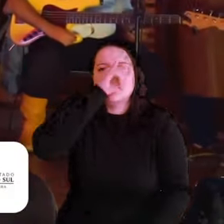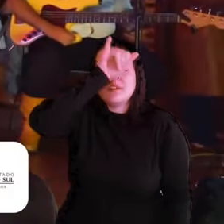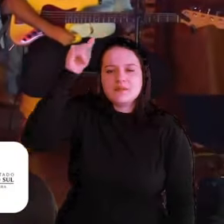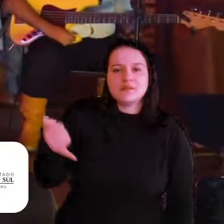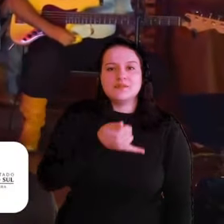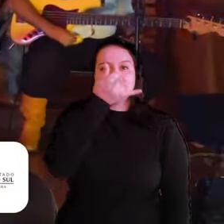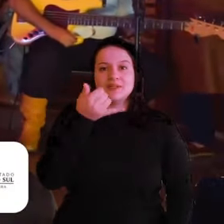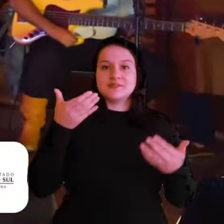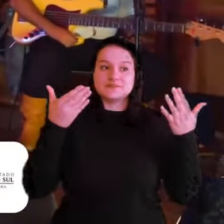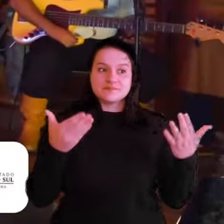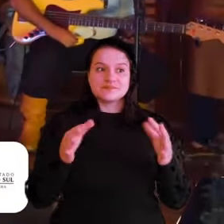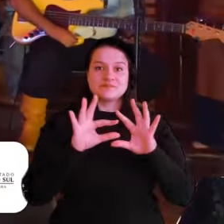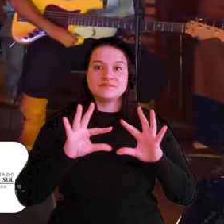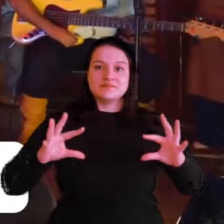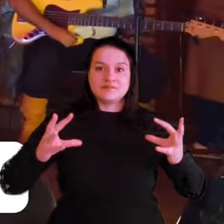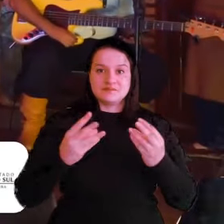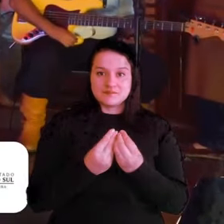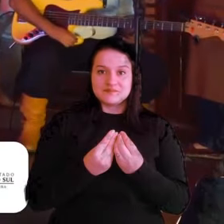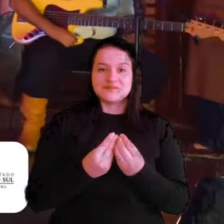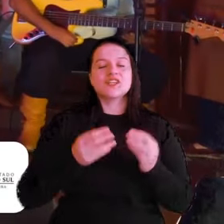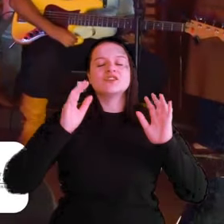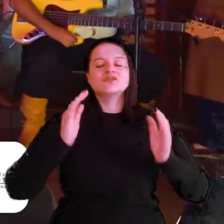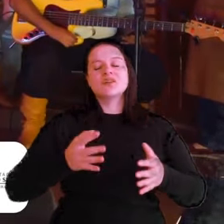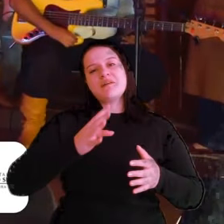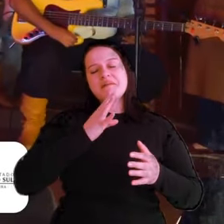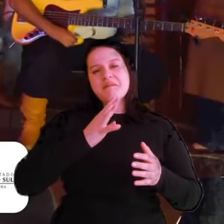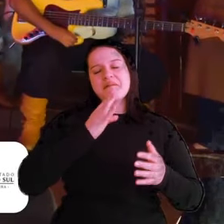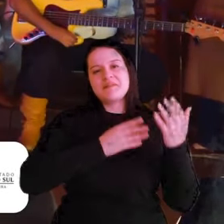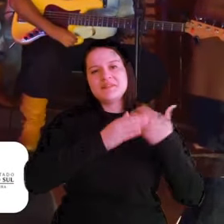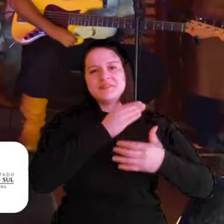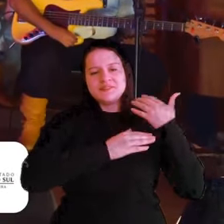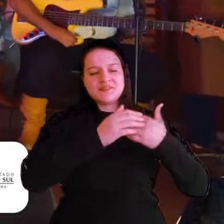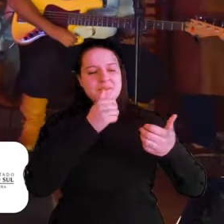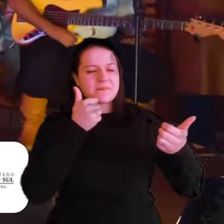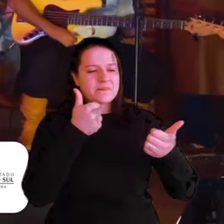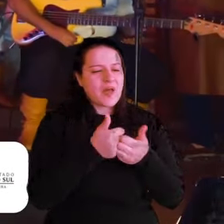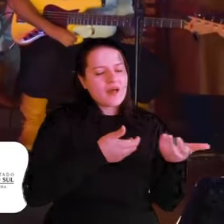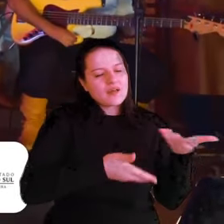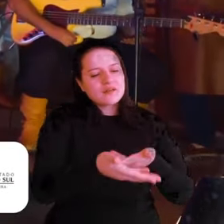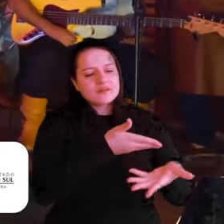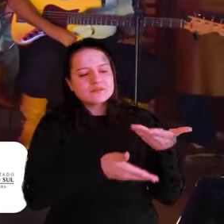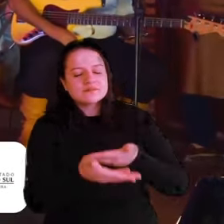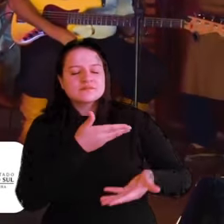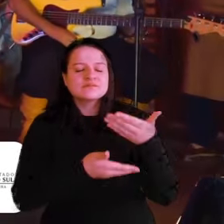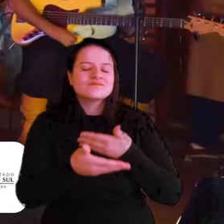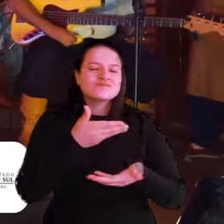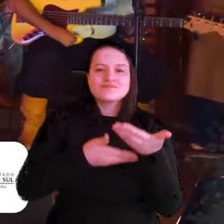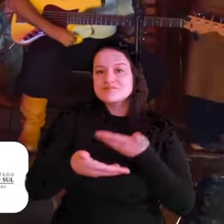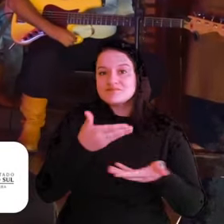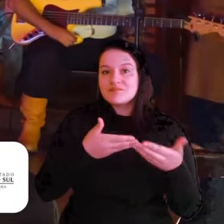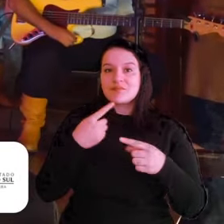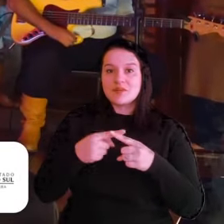aproveitar que nós não podemos mandar um abraço para uma grande família que a gente conheceu não, se aproximamos mais agora nos